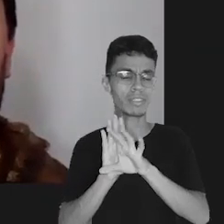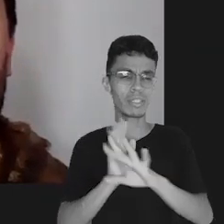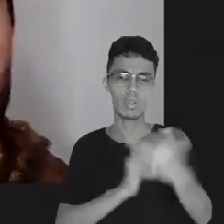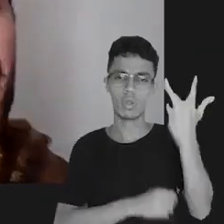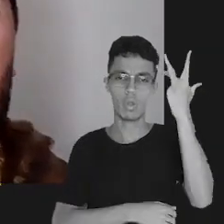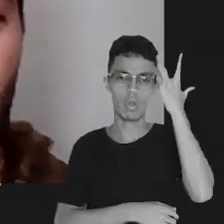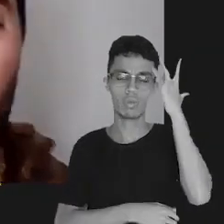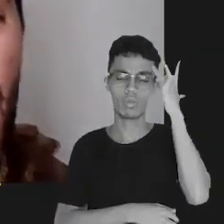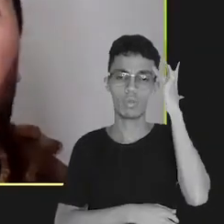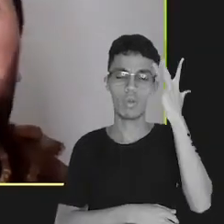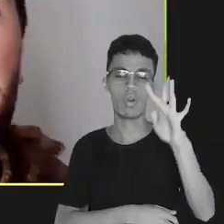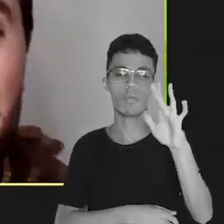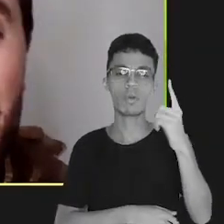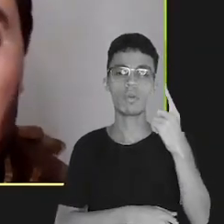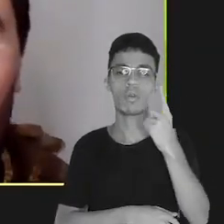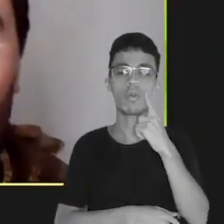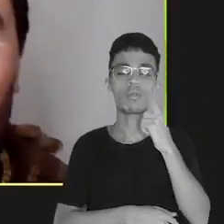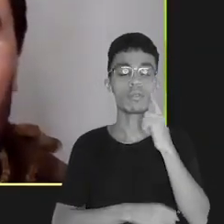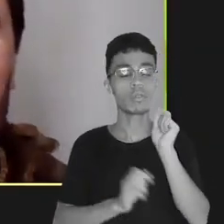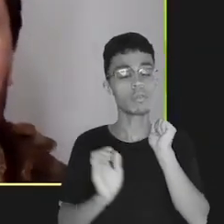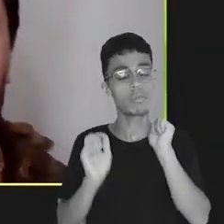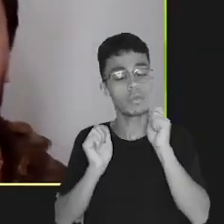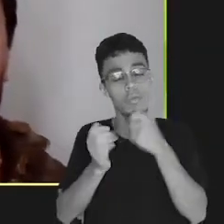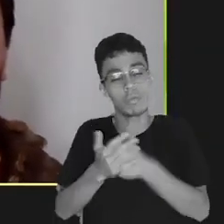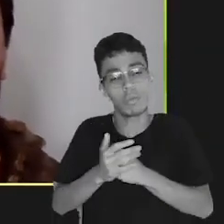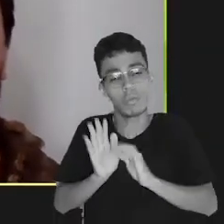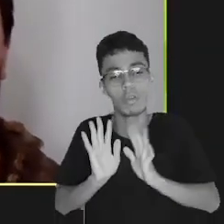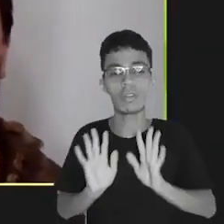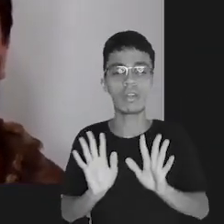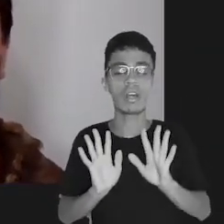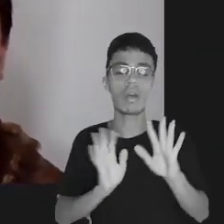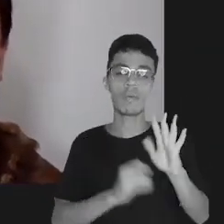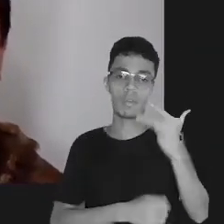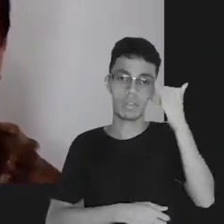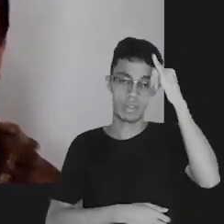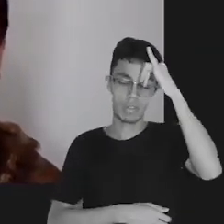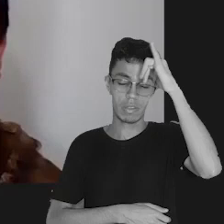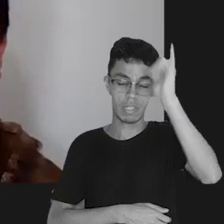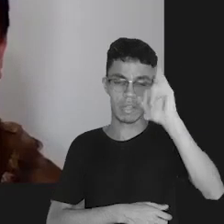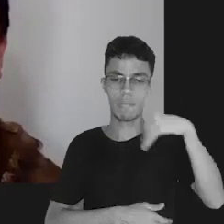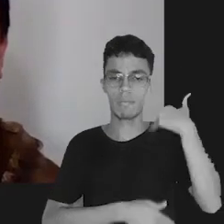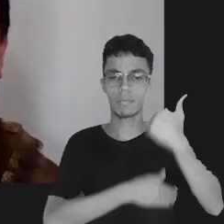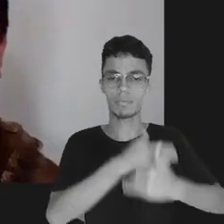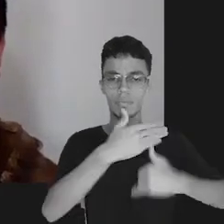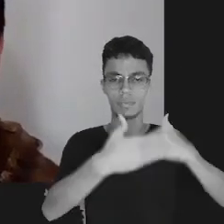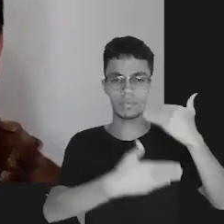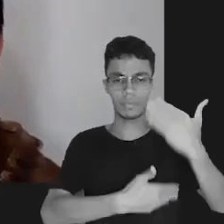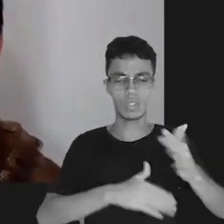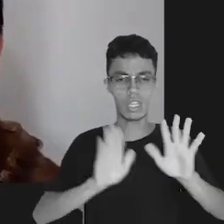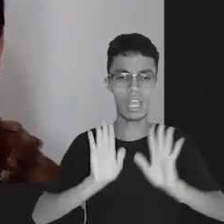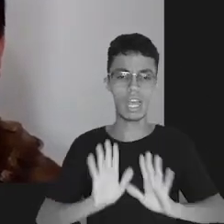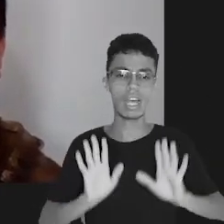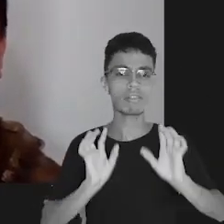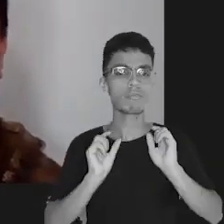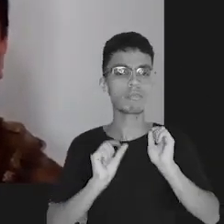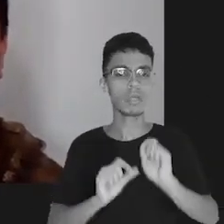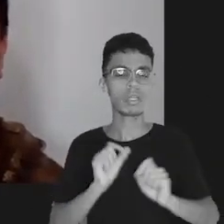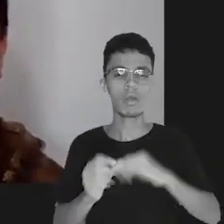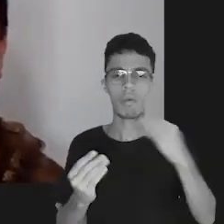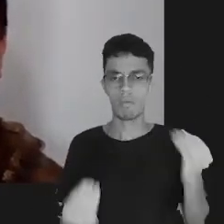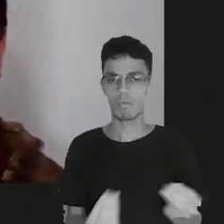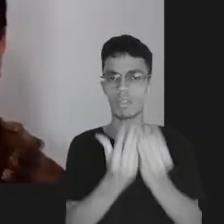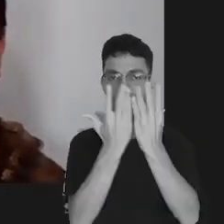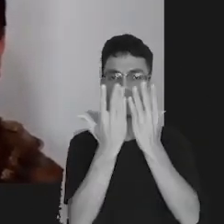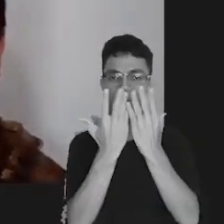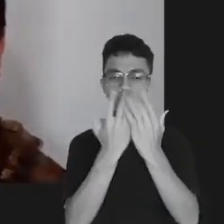soube, nem nunca o permitiu. E para evitar daqui por diante a possibilidade do